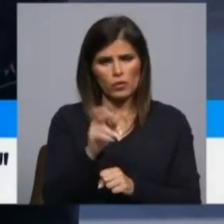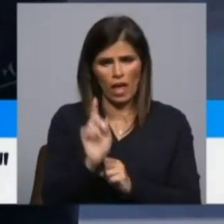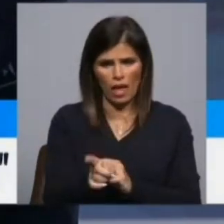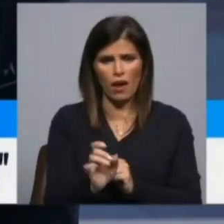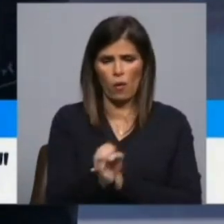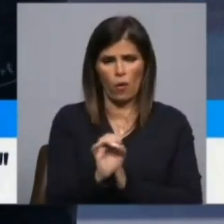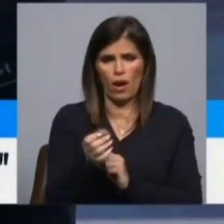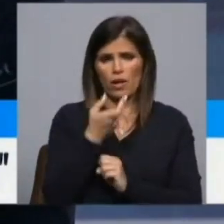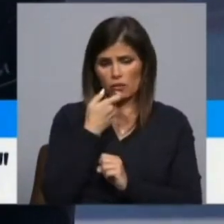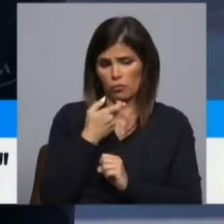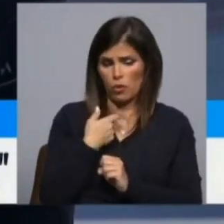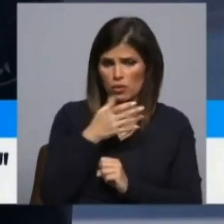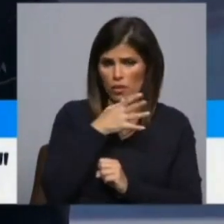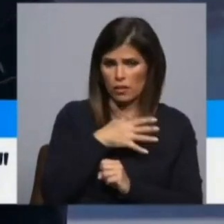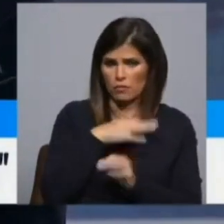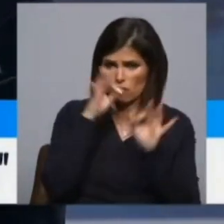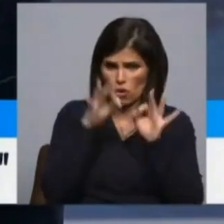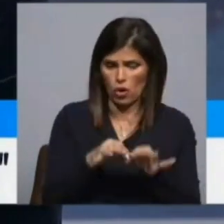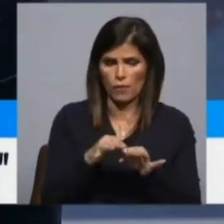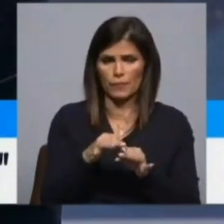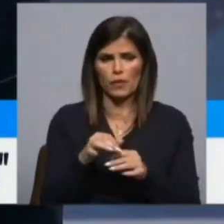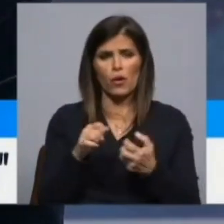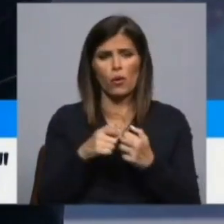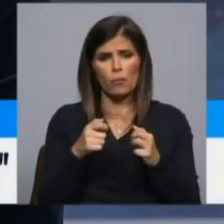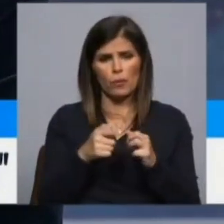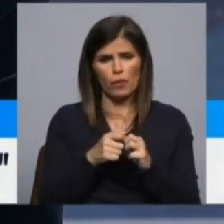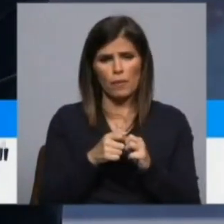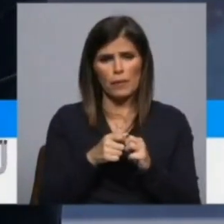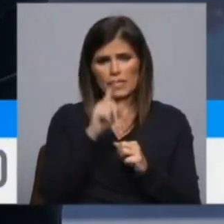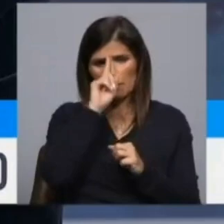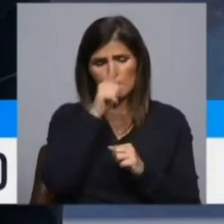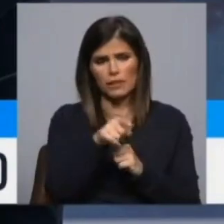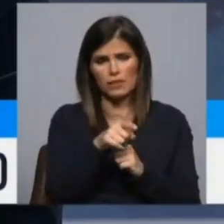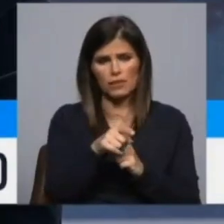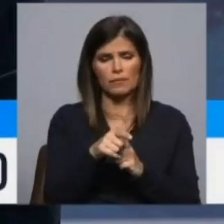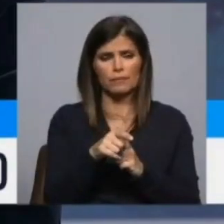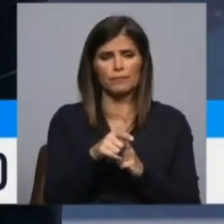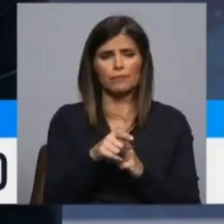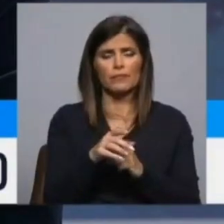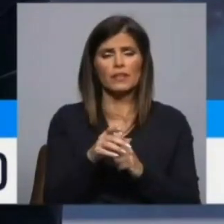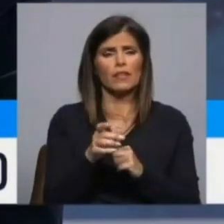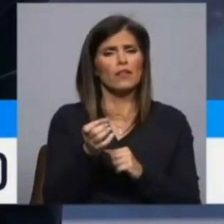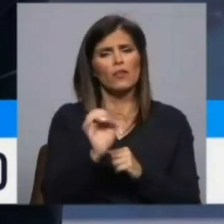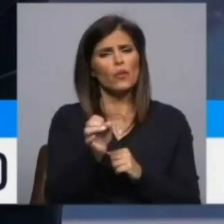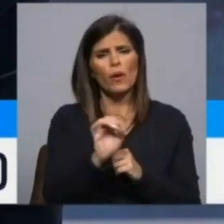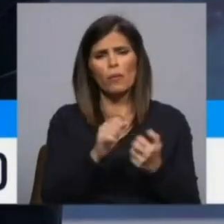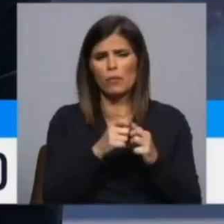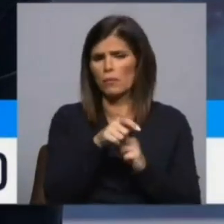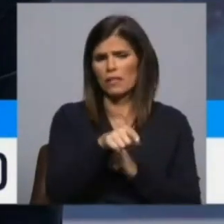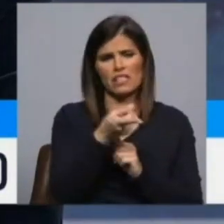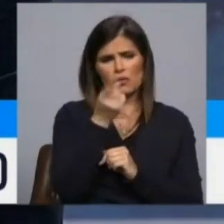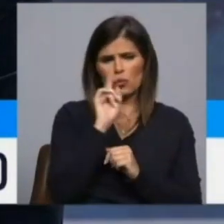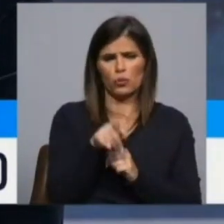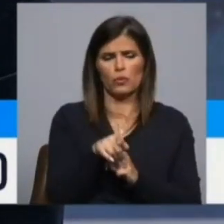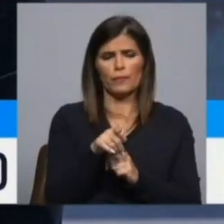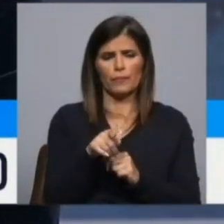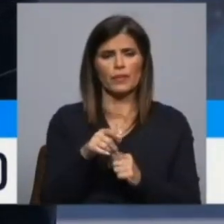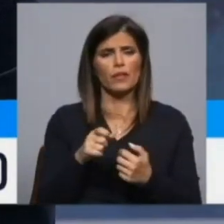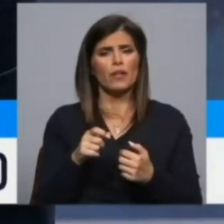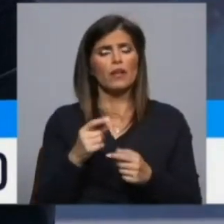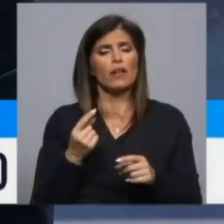uma resposta decente que eu estava também dos Famosos o problema está na identificação de algumas medicações Olha que não sabe que eu acho que é uma coisa que